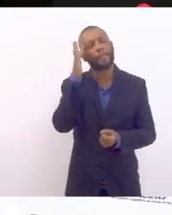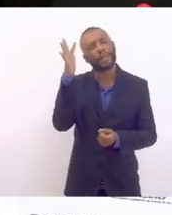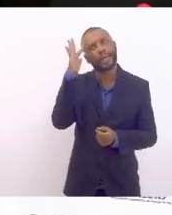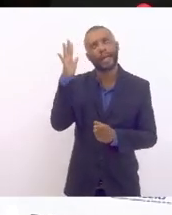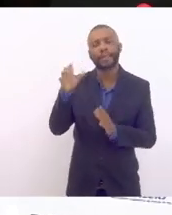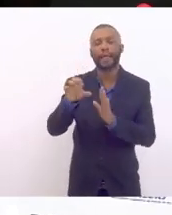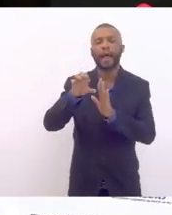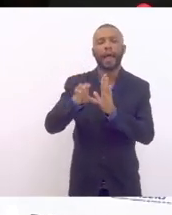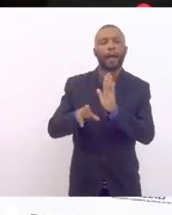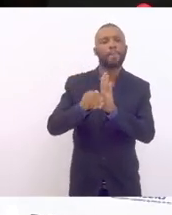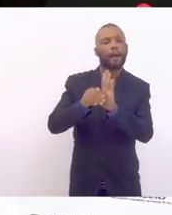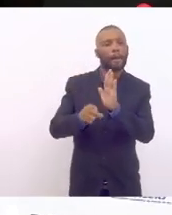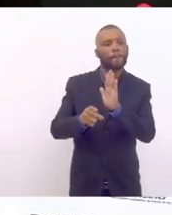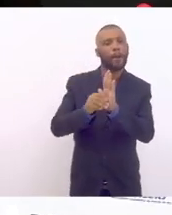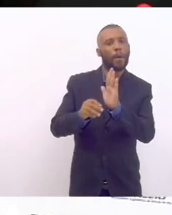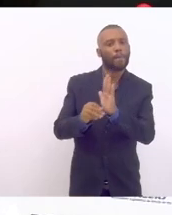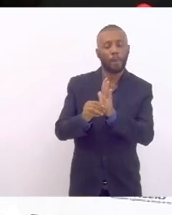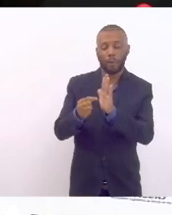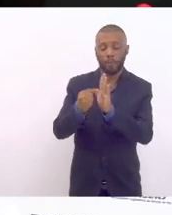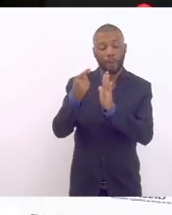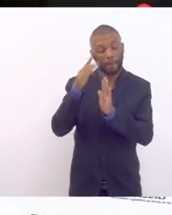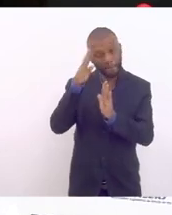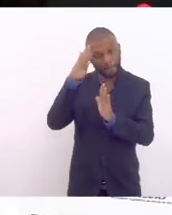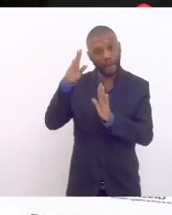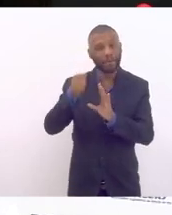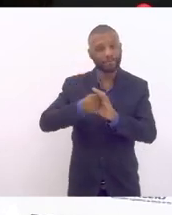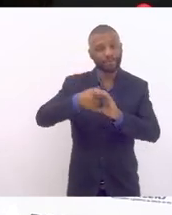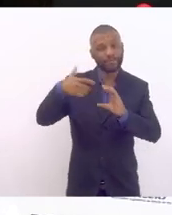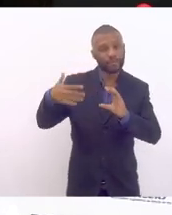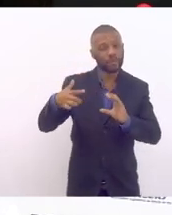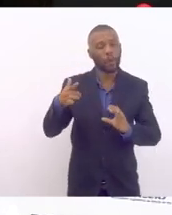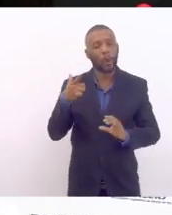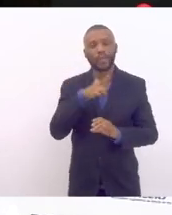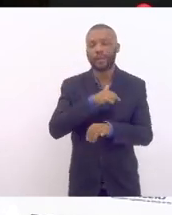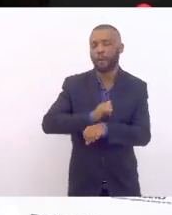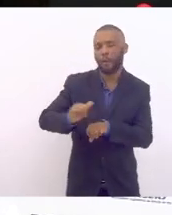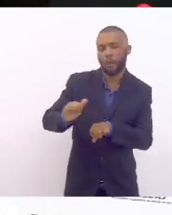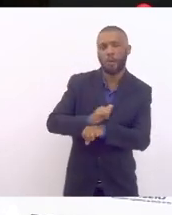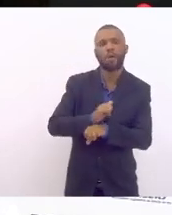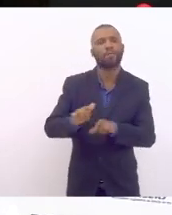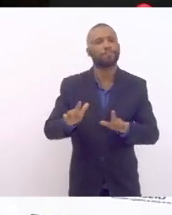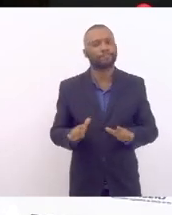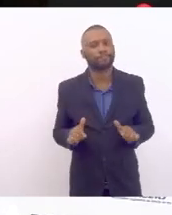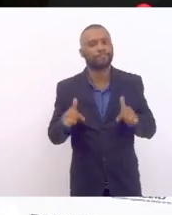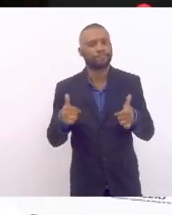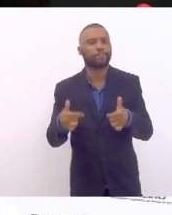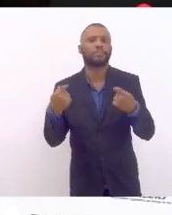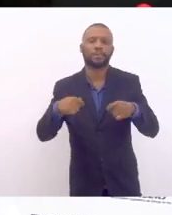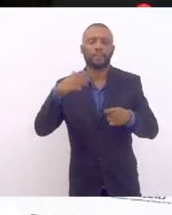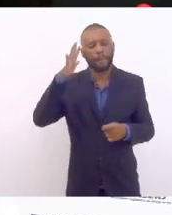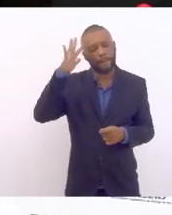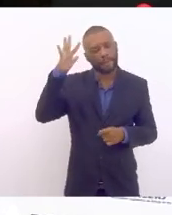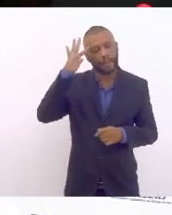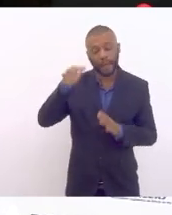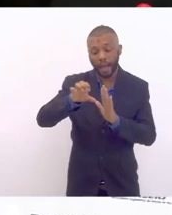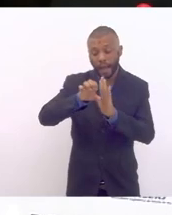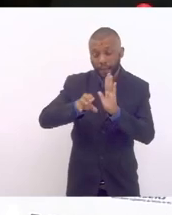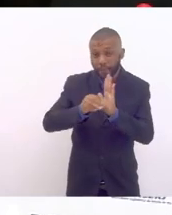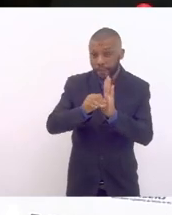emendas como a condição é é de sobrevivência a gente precisa pensar pensar as emendas